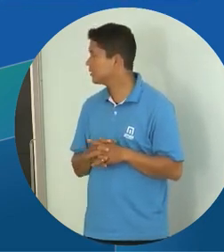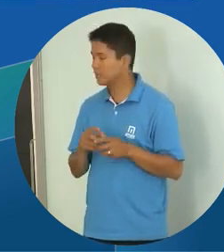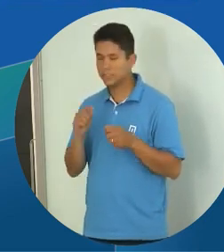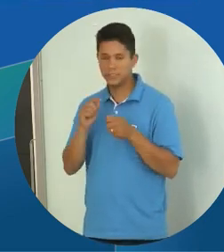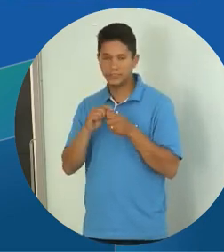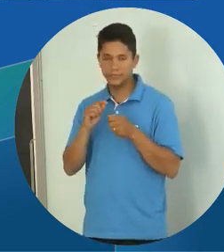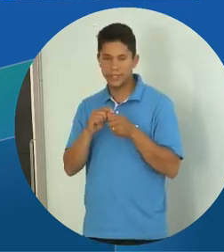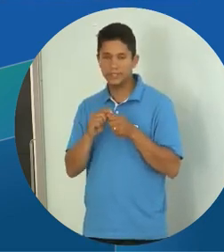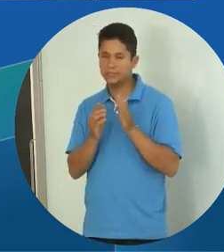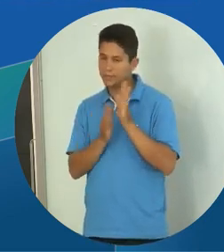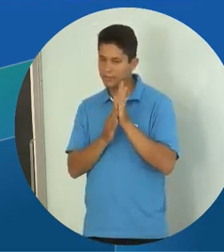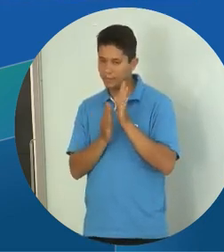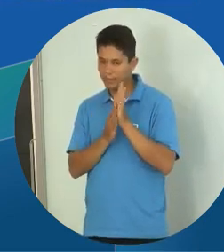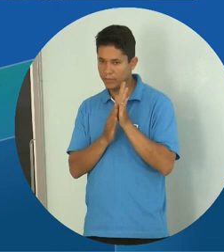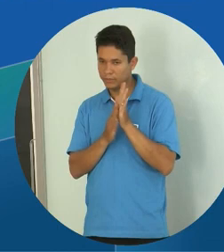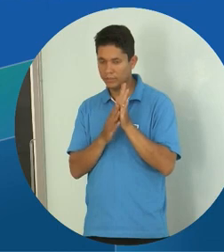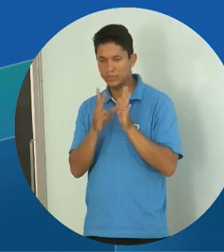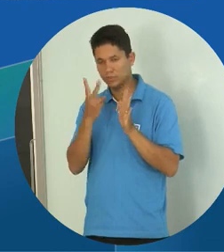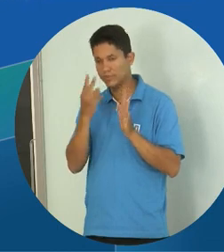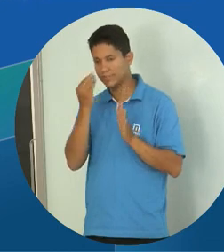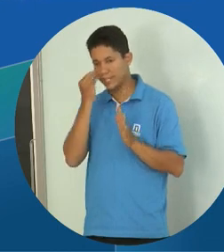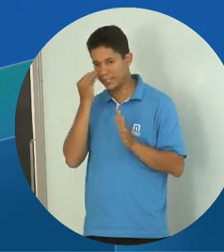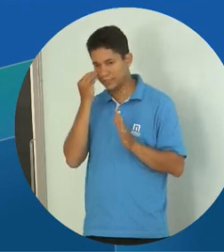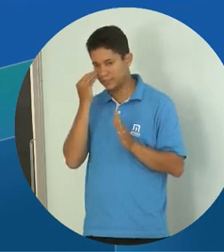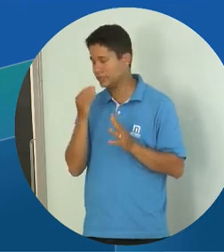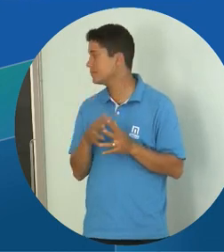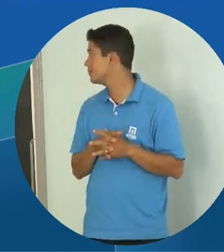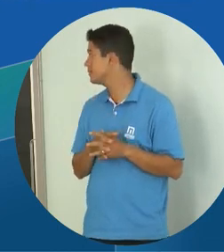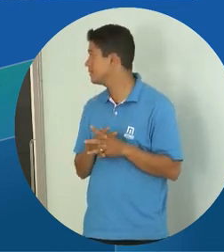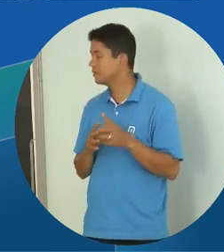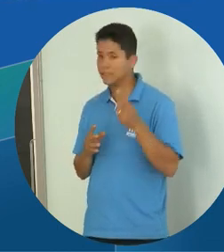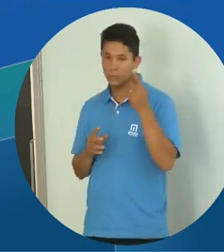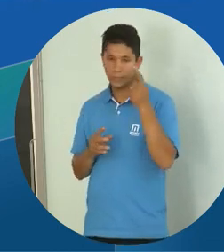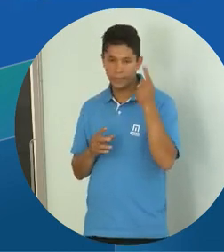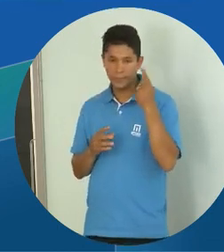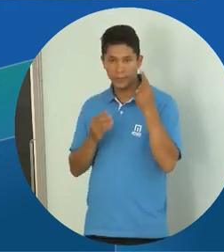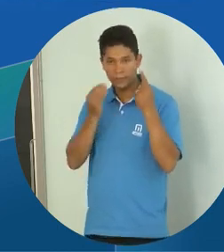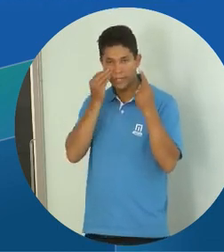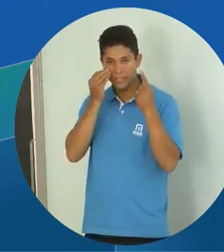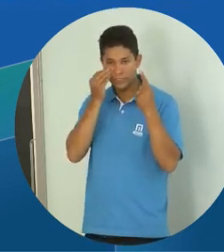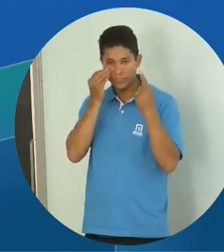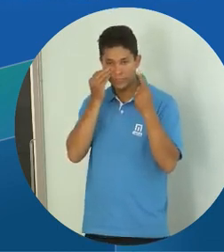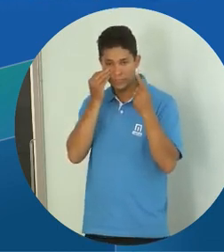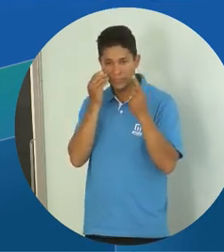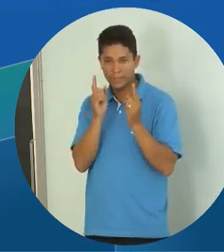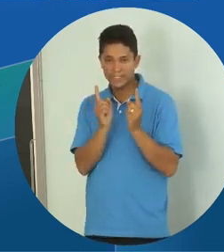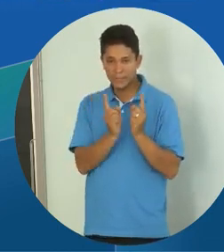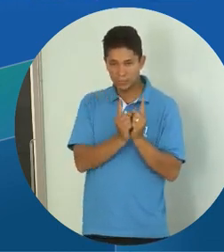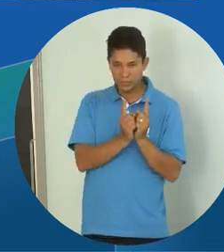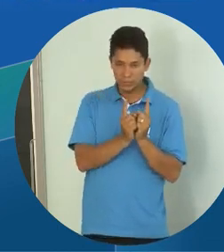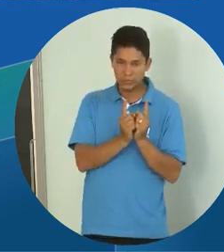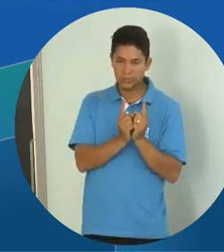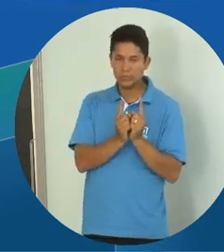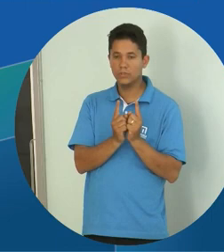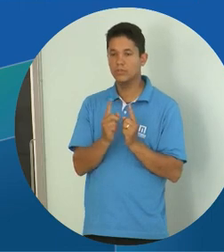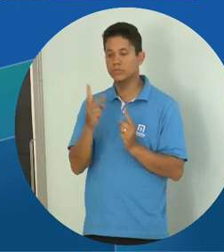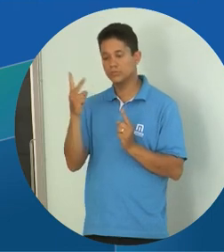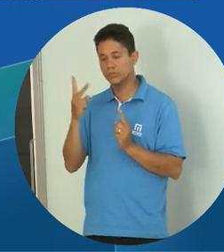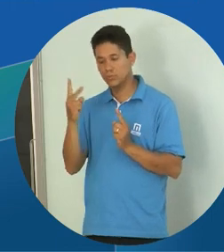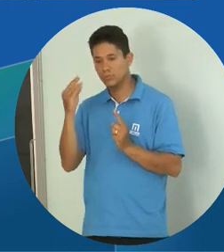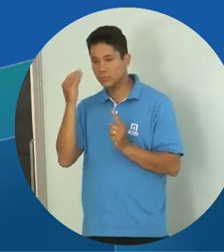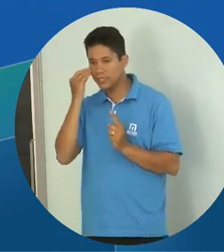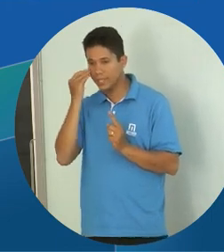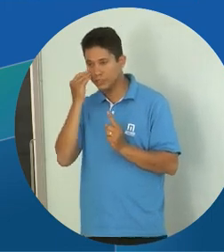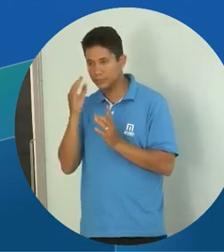de 2 testes. O primeiro teste a gente executou com uma forma mais reduzida, e no segundo teste a gente expandiu, injetou